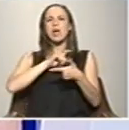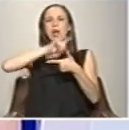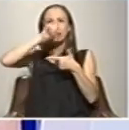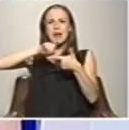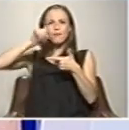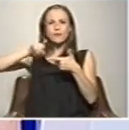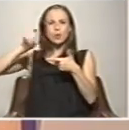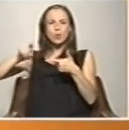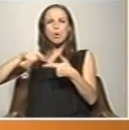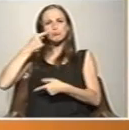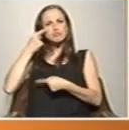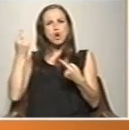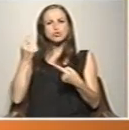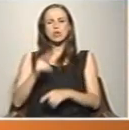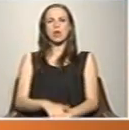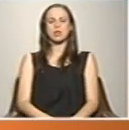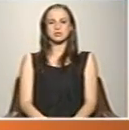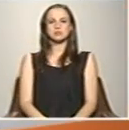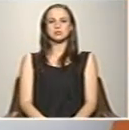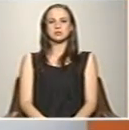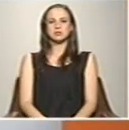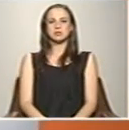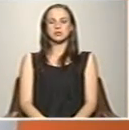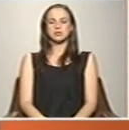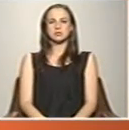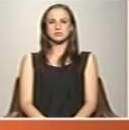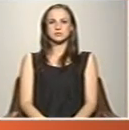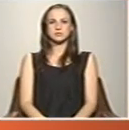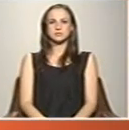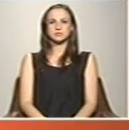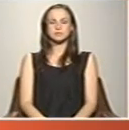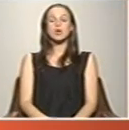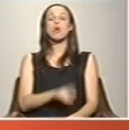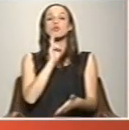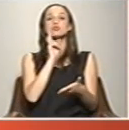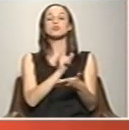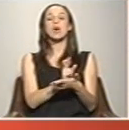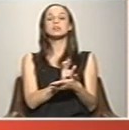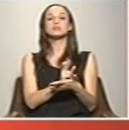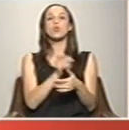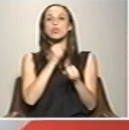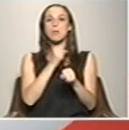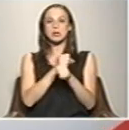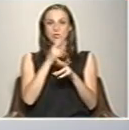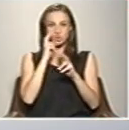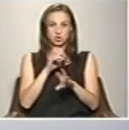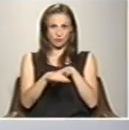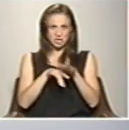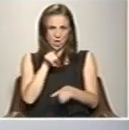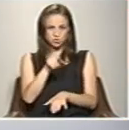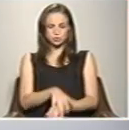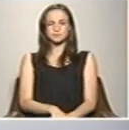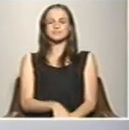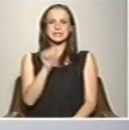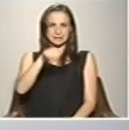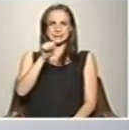que mostram um pouco daquilo que foi ou que são os resultados do trabalho de investigação que fizeram. Sim, isto foi